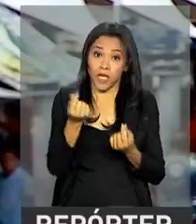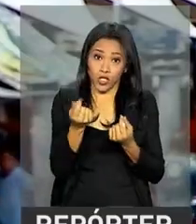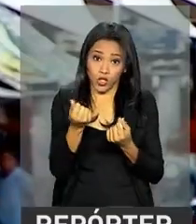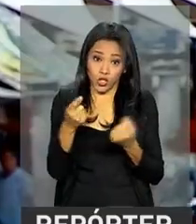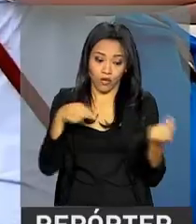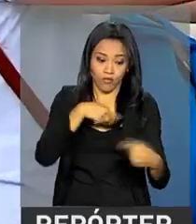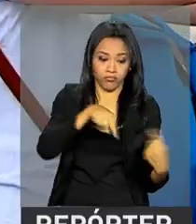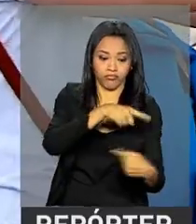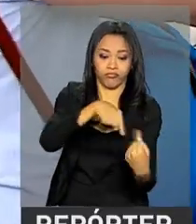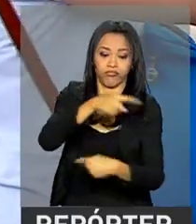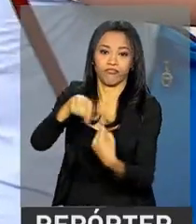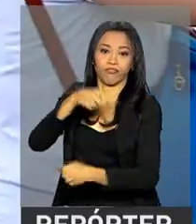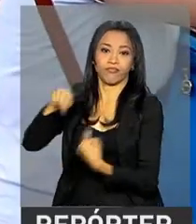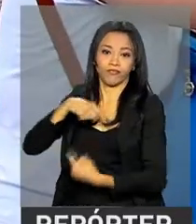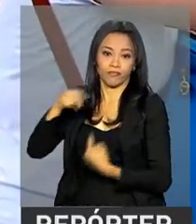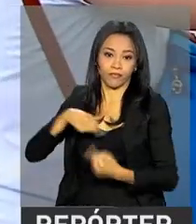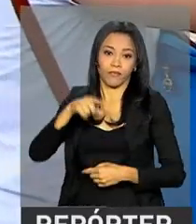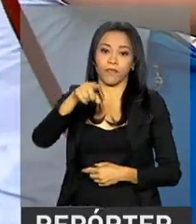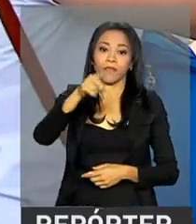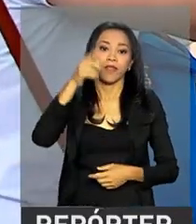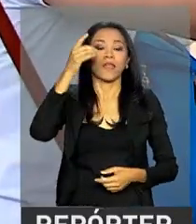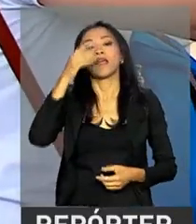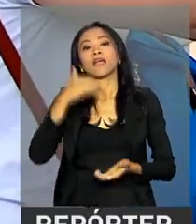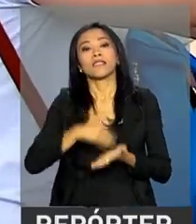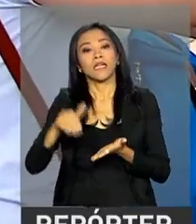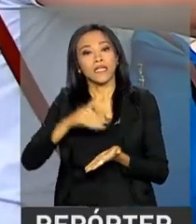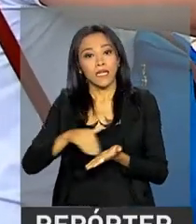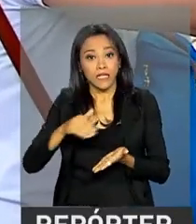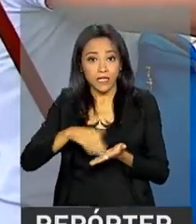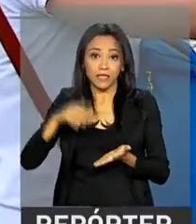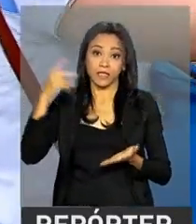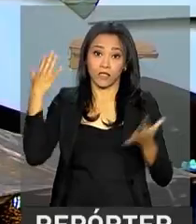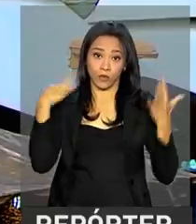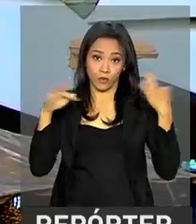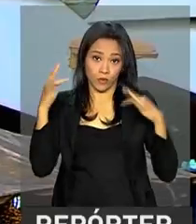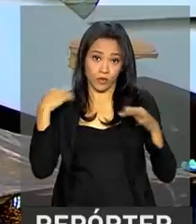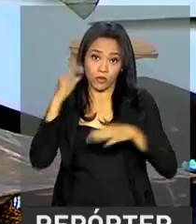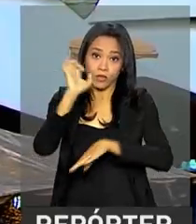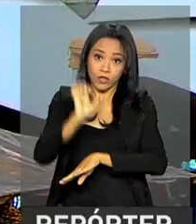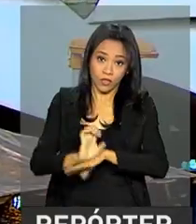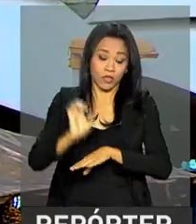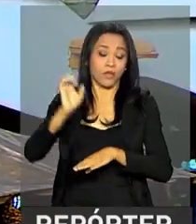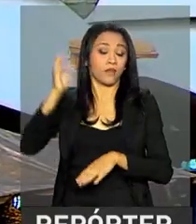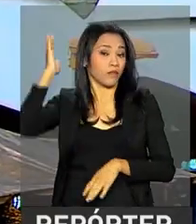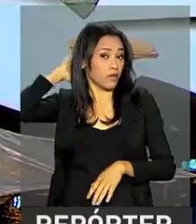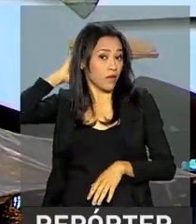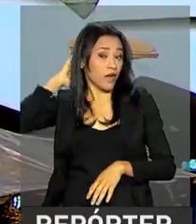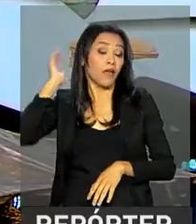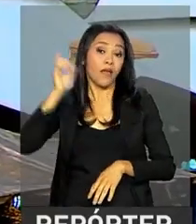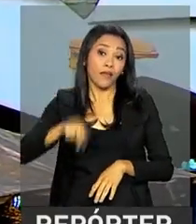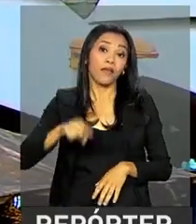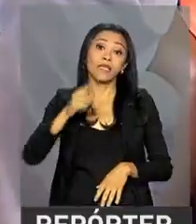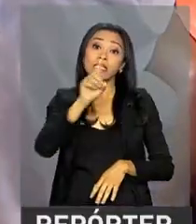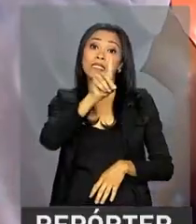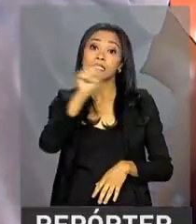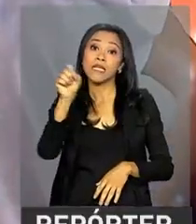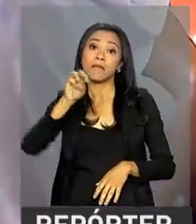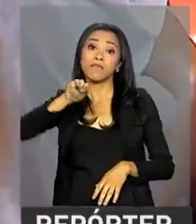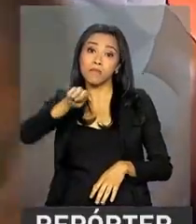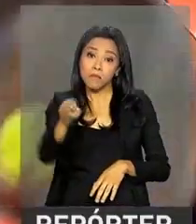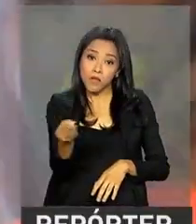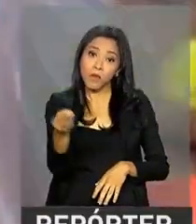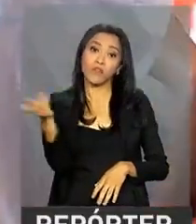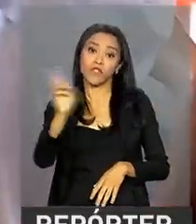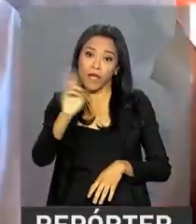local a expectativa da secretaria de turismo do pará é que pelo menos 100 milhões de reais sejam